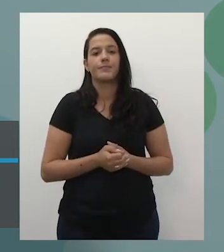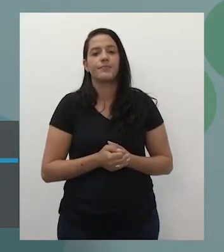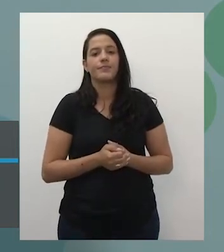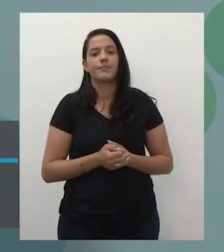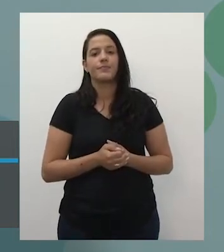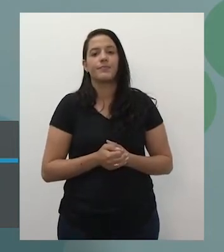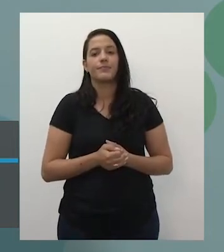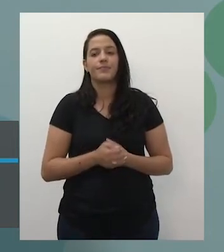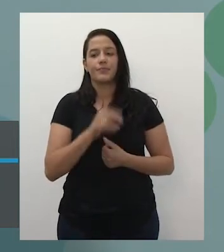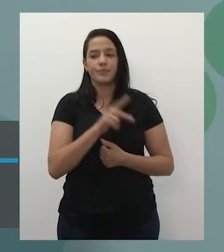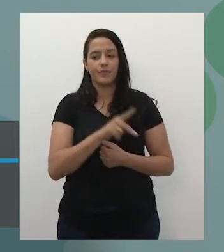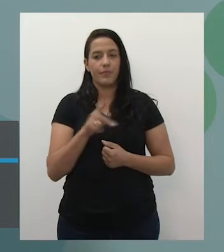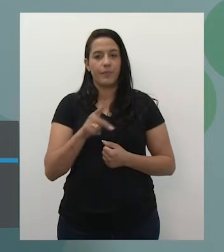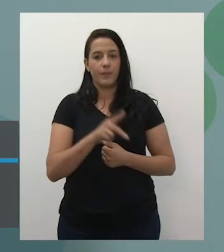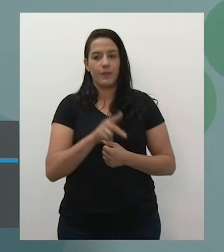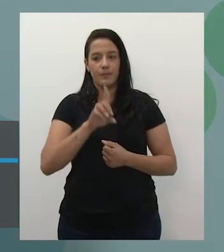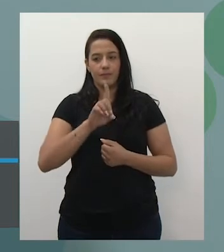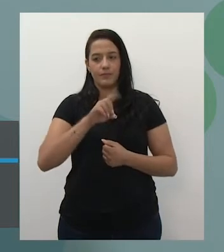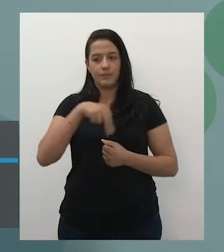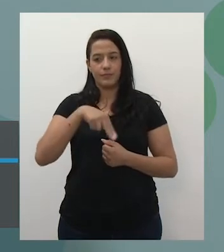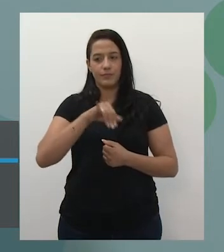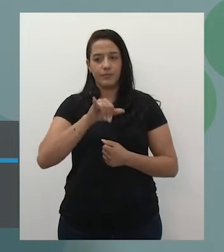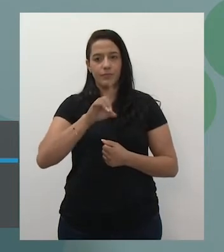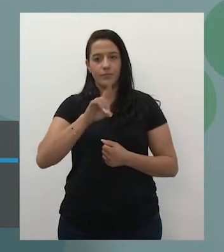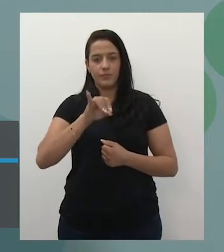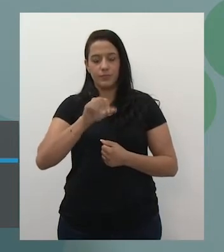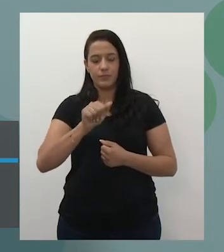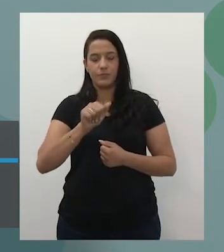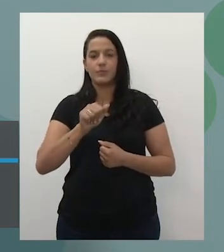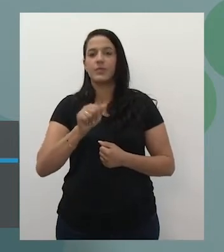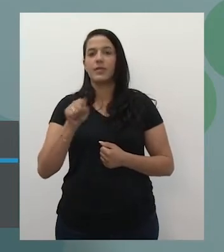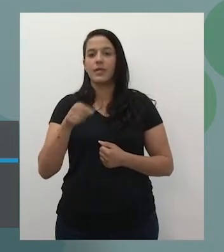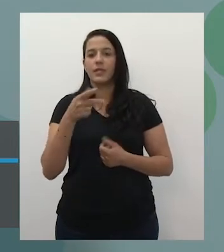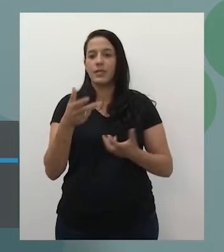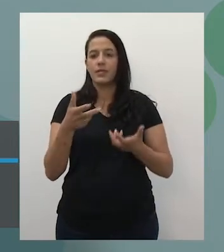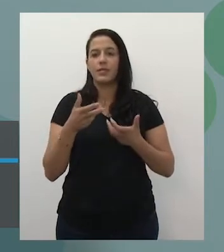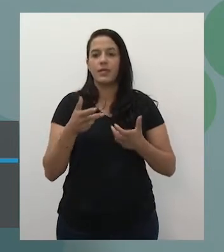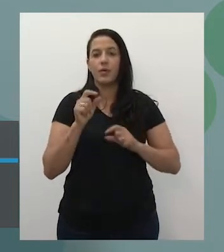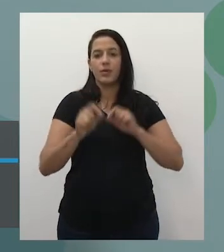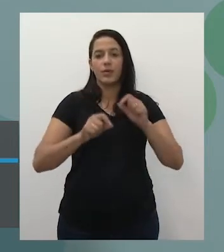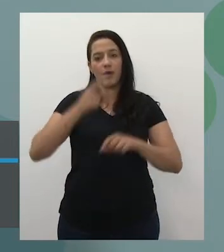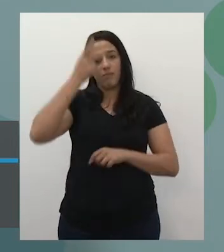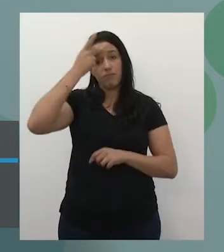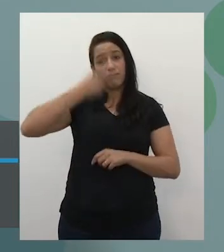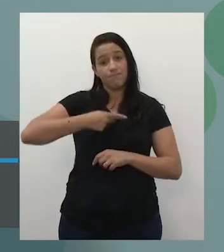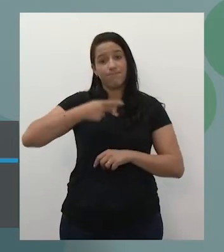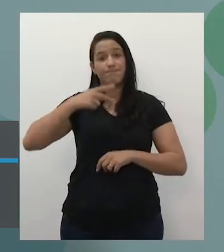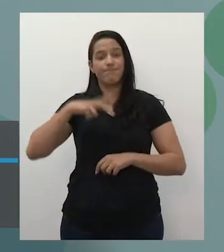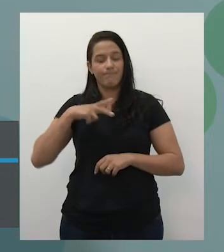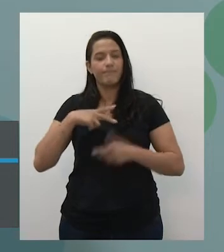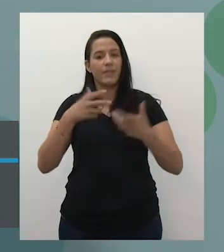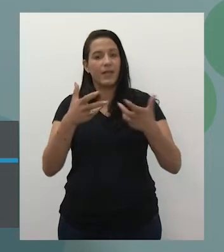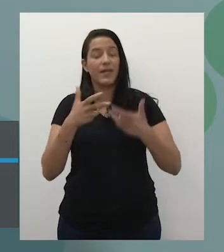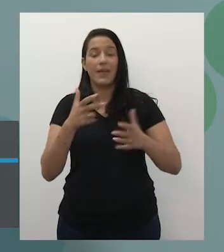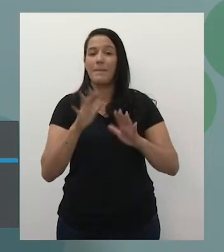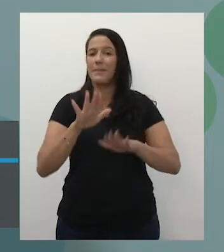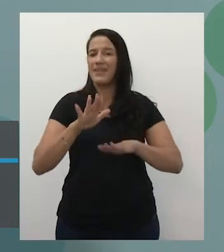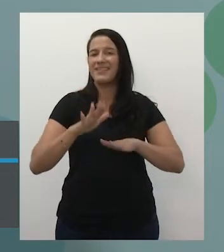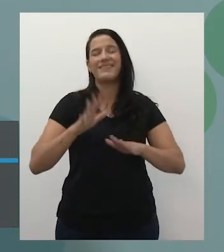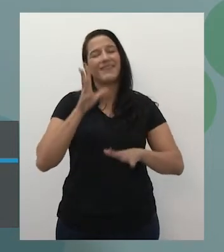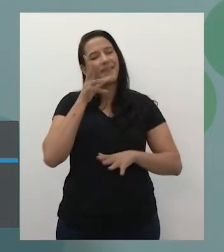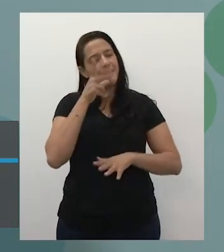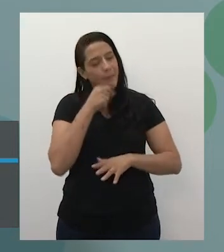Olha, a gente conta com uma boa participação aqui no chat, né? Professora Ana, também André. E tem umas falas bastante interessantes